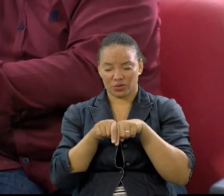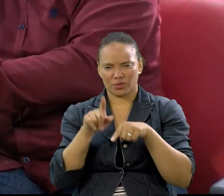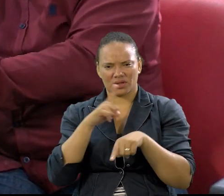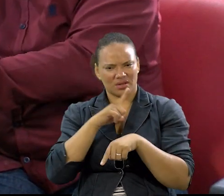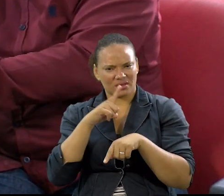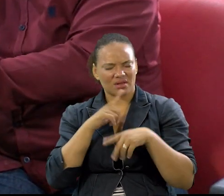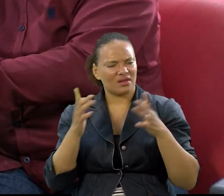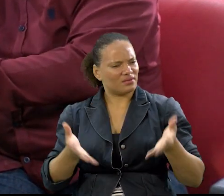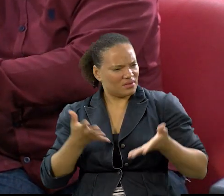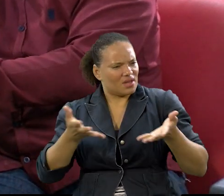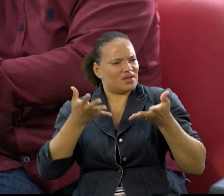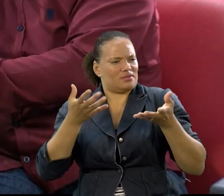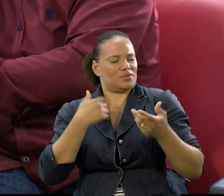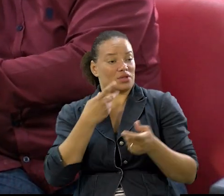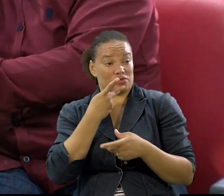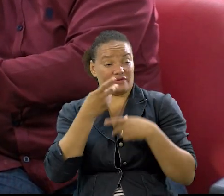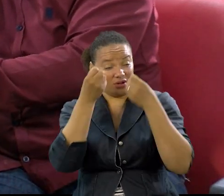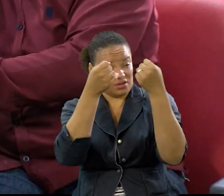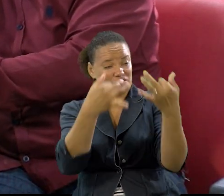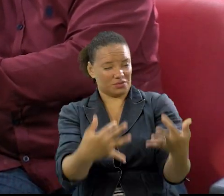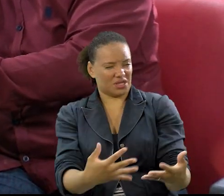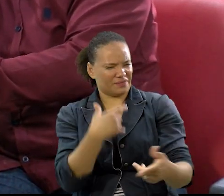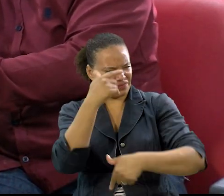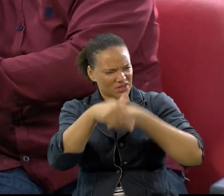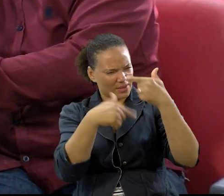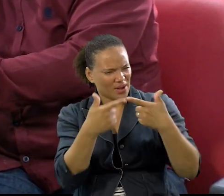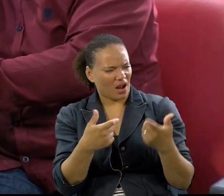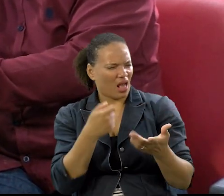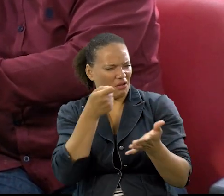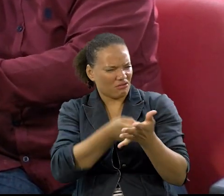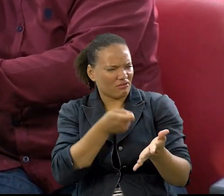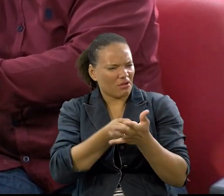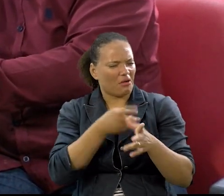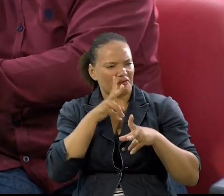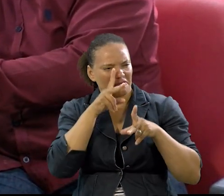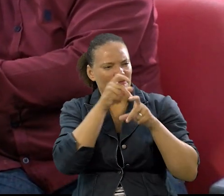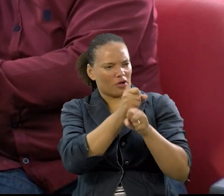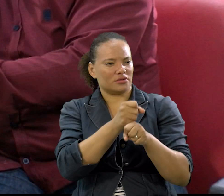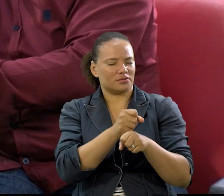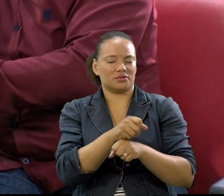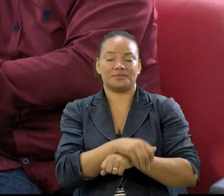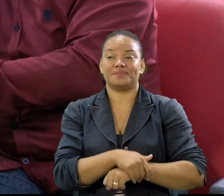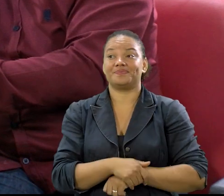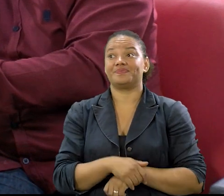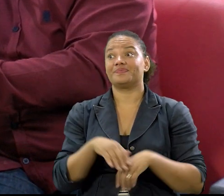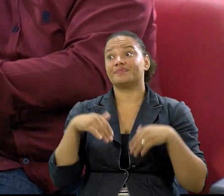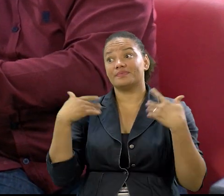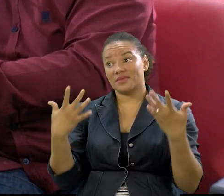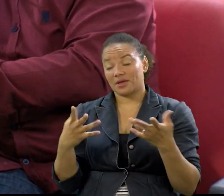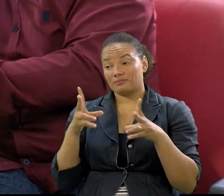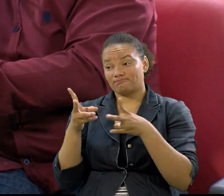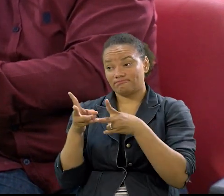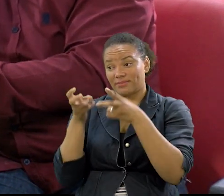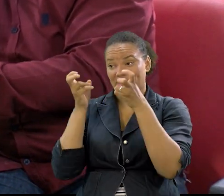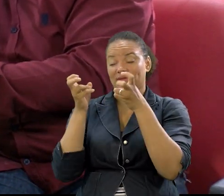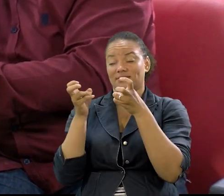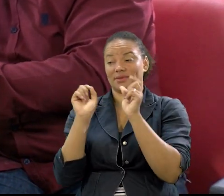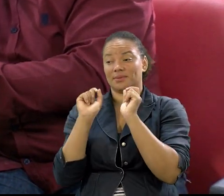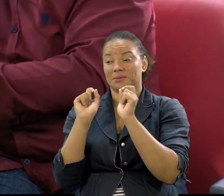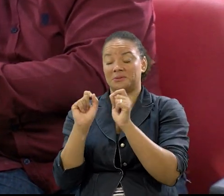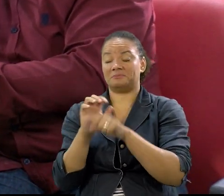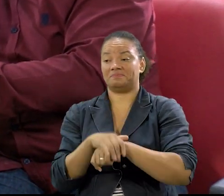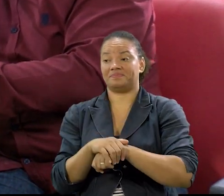servidores têm esse ânimo do qual tô falando de trabalhar com garra com vontade olha Eh é notório